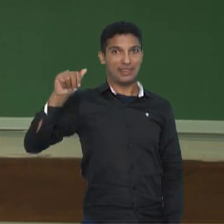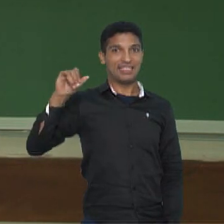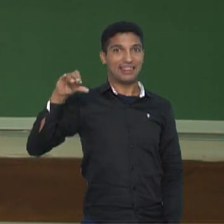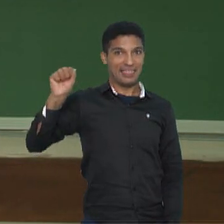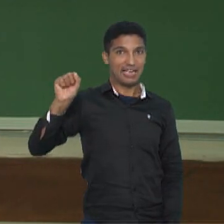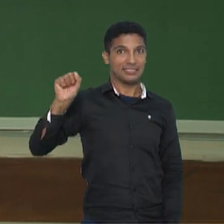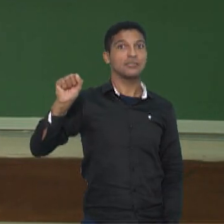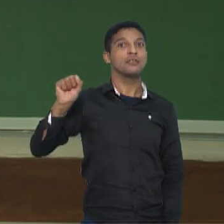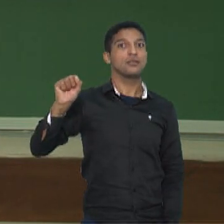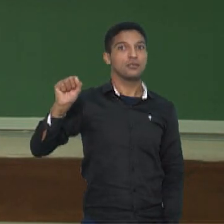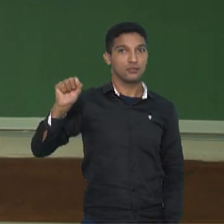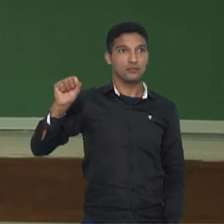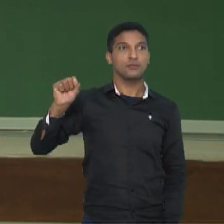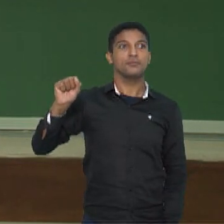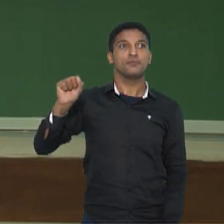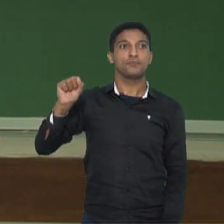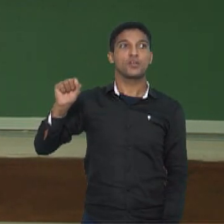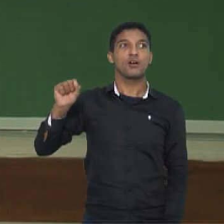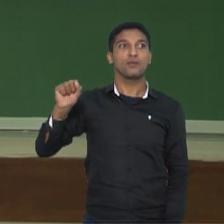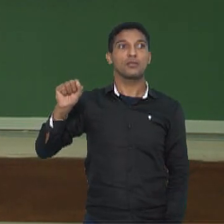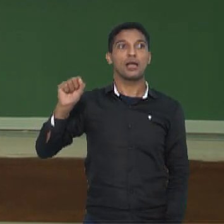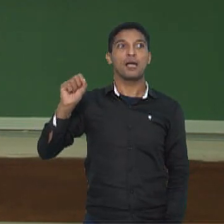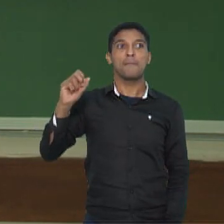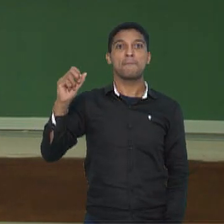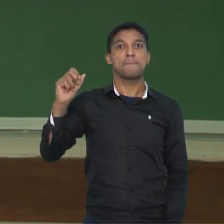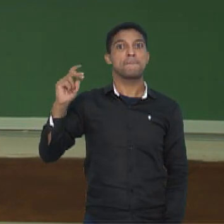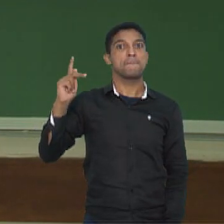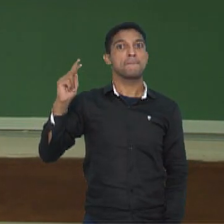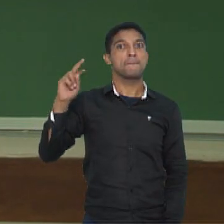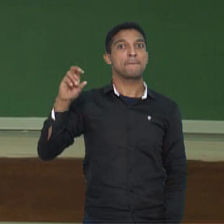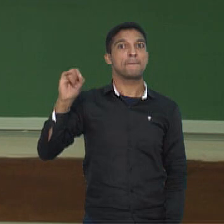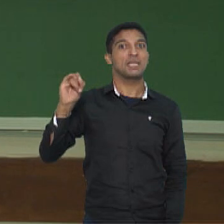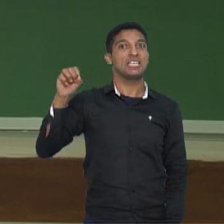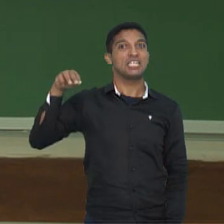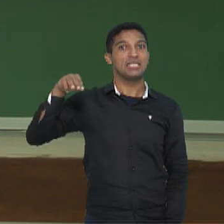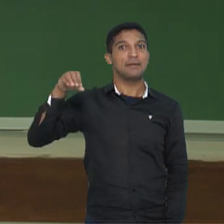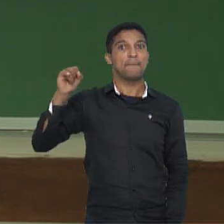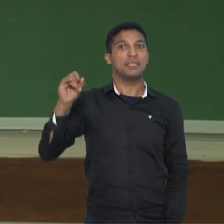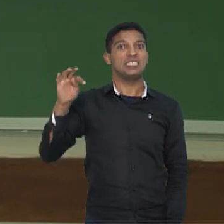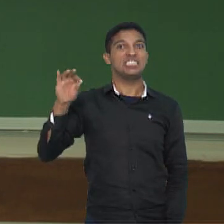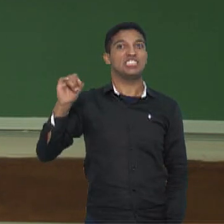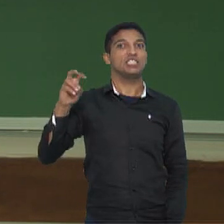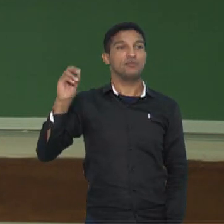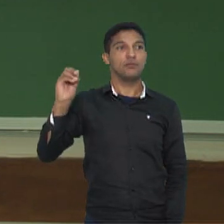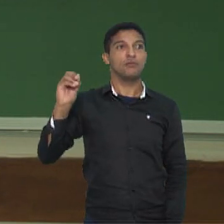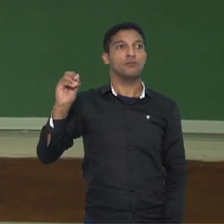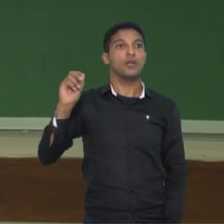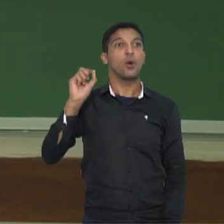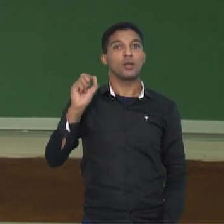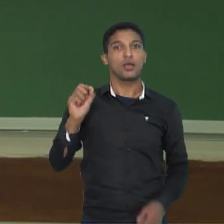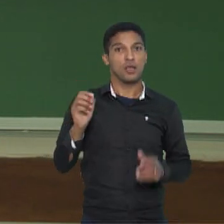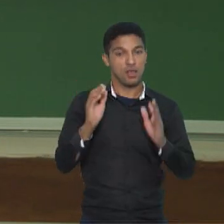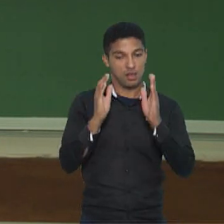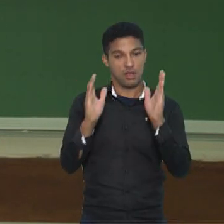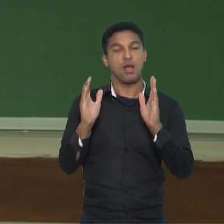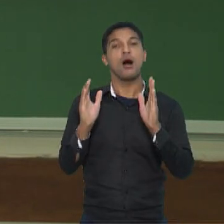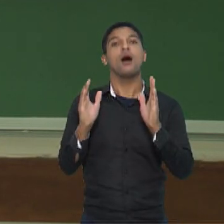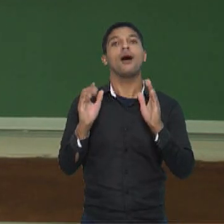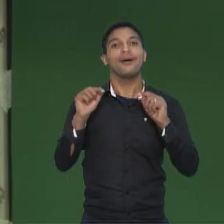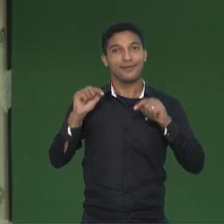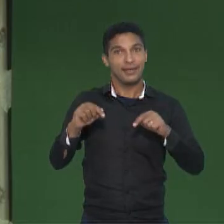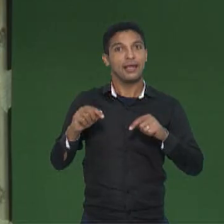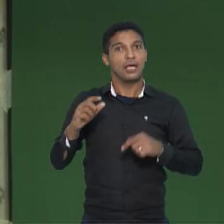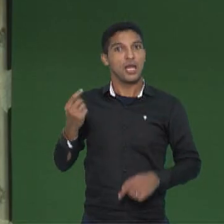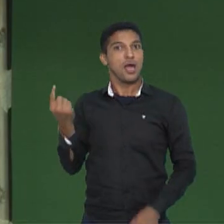com o tomate, todo mundo estava ali no mesmo pacote. Aos poucos que foi se selecionando.